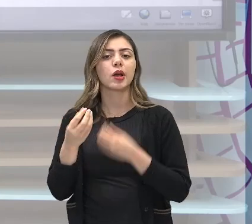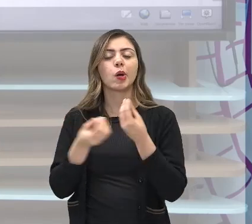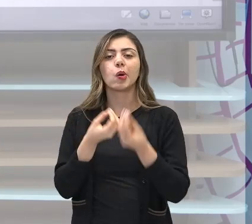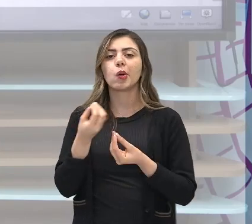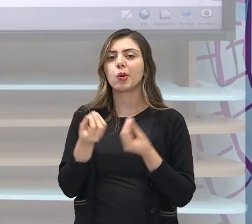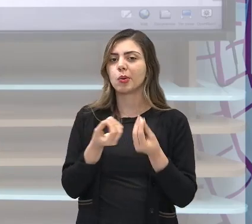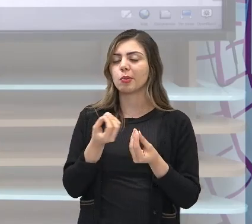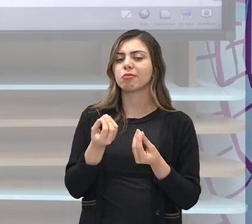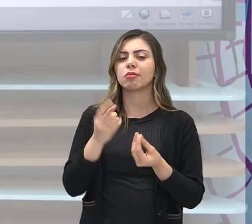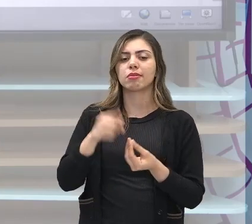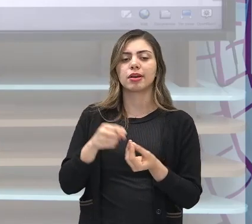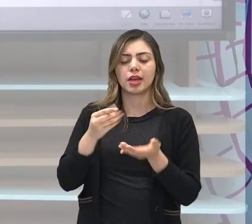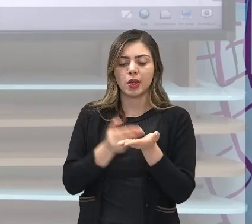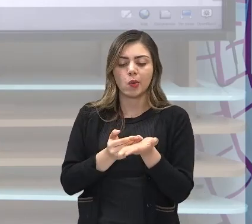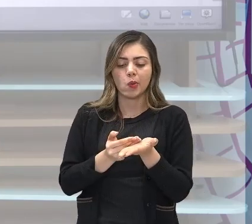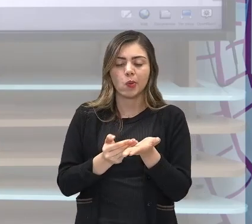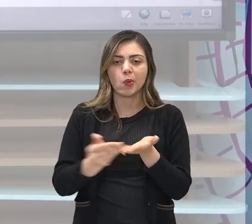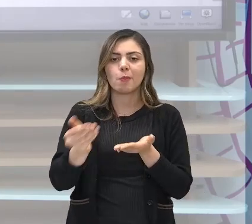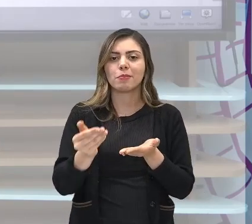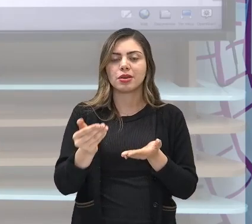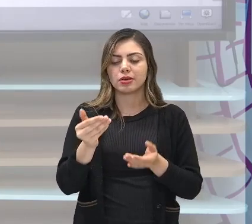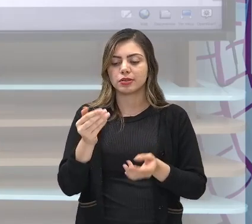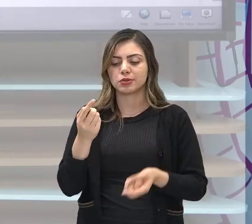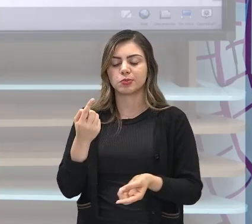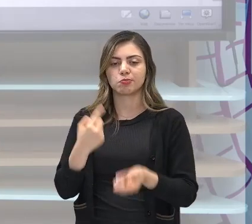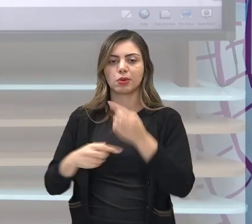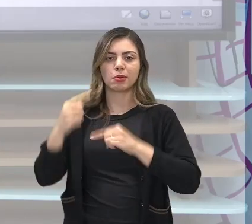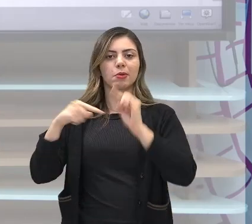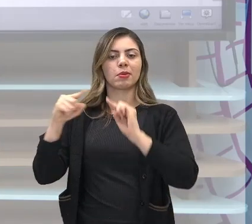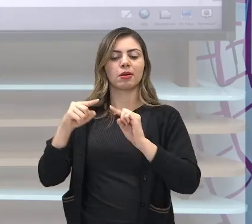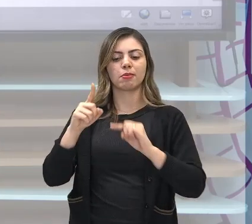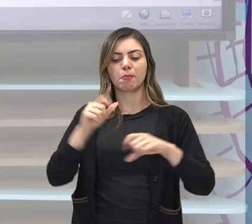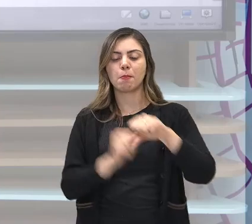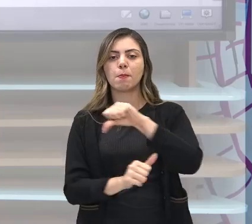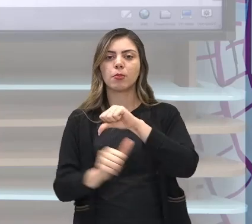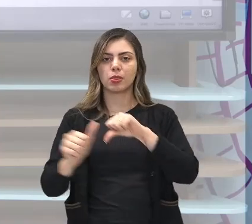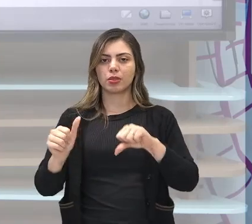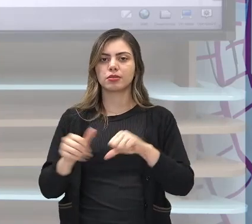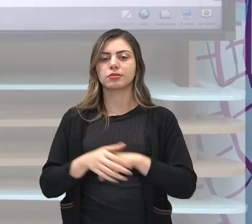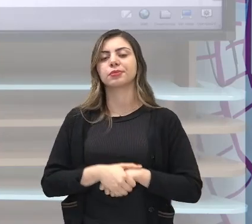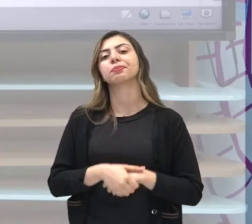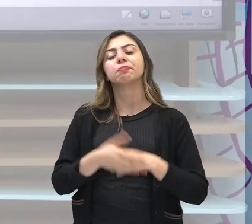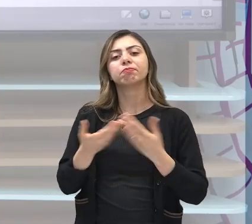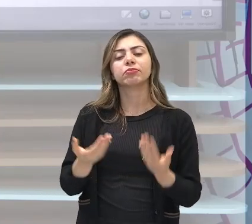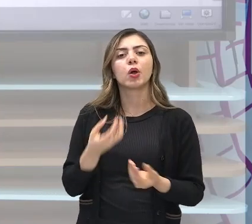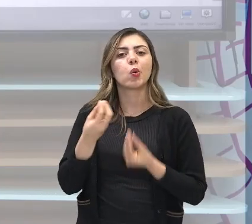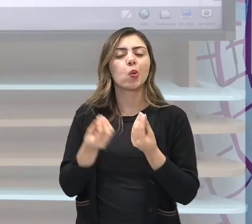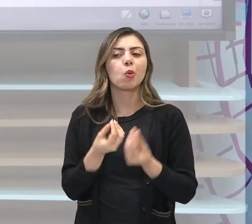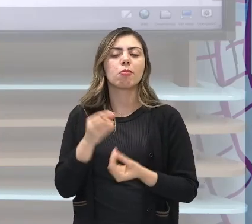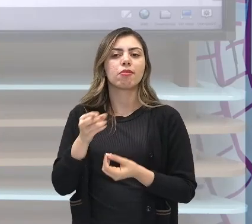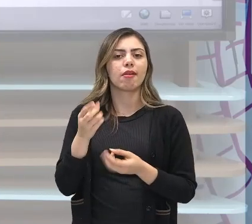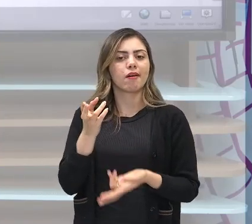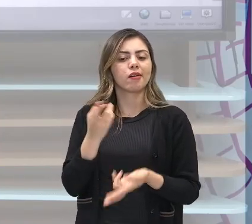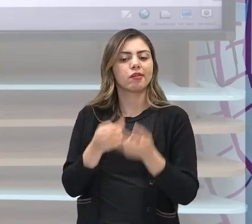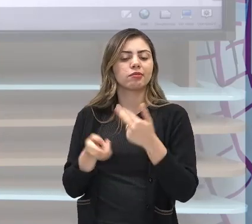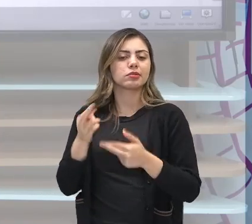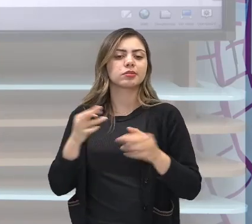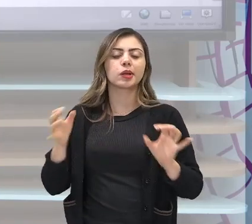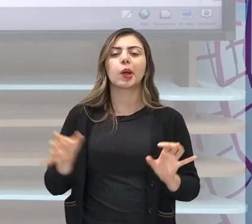ponto de mudança. A Revolução Francesa, ela vai estar atrelada,